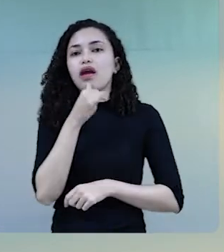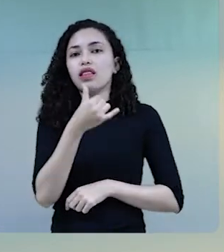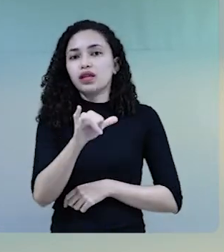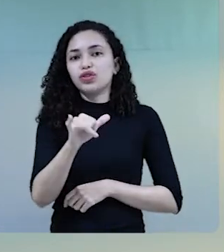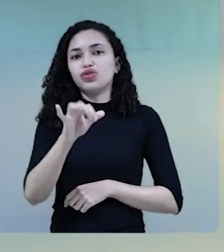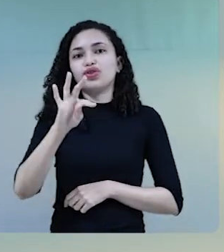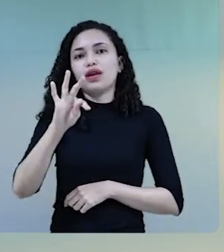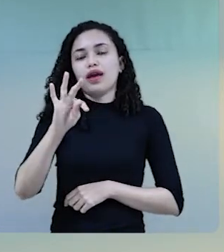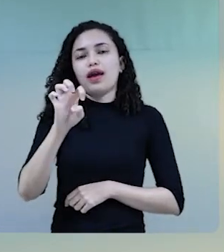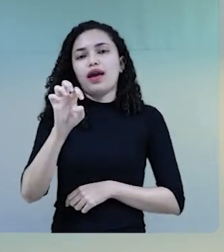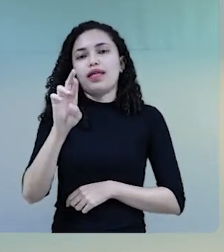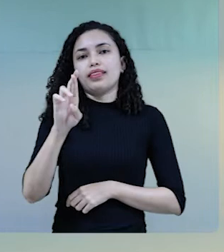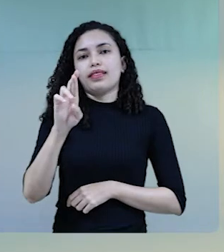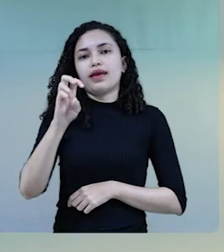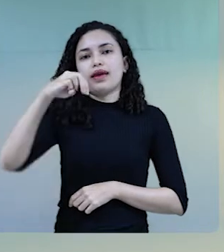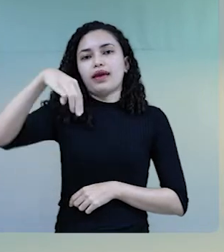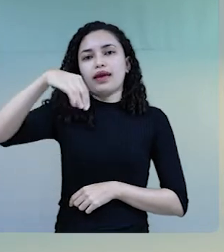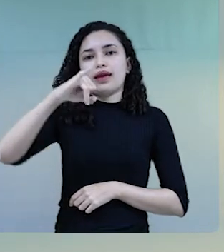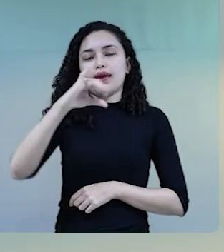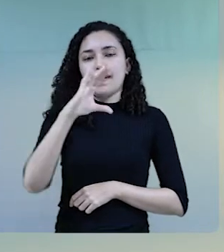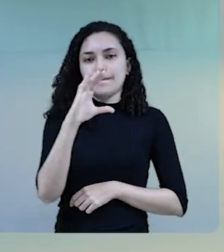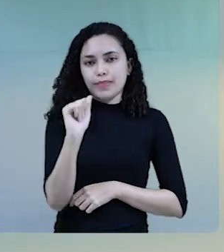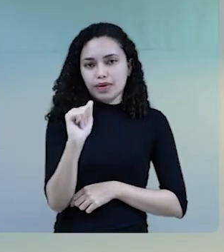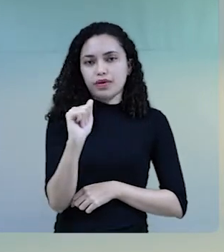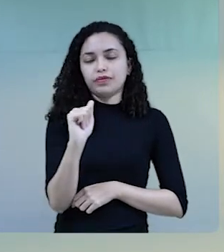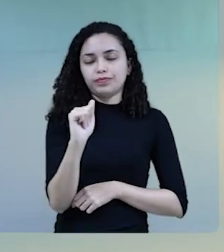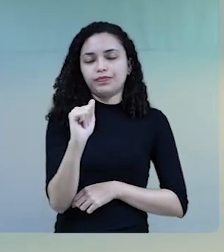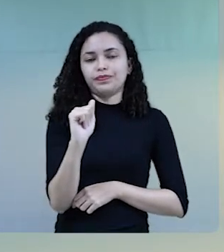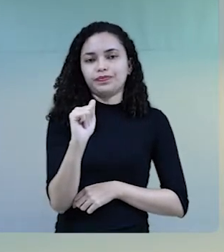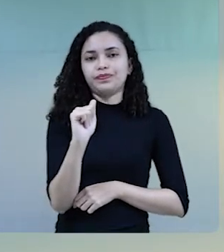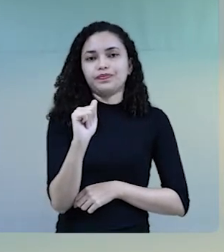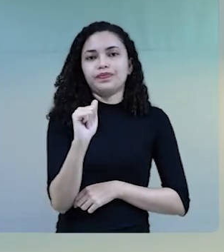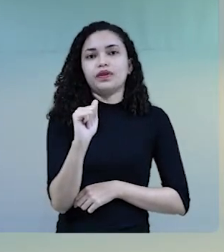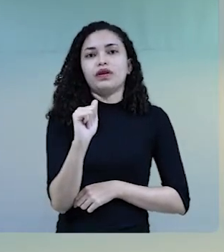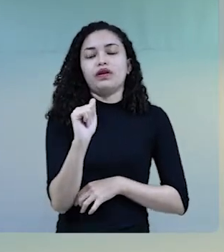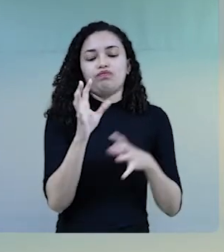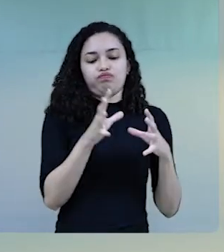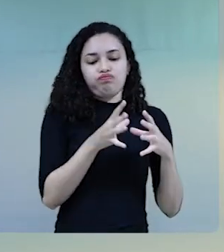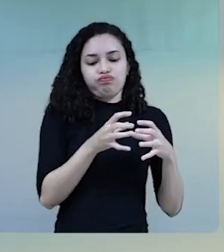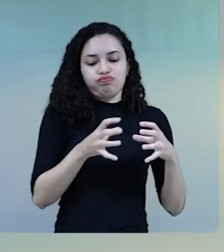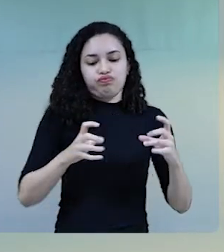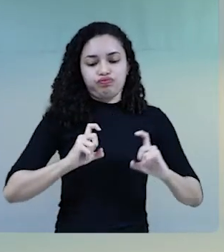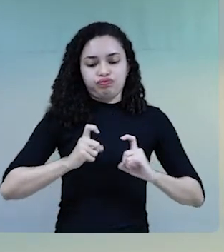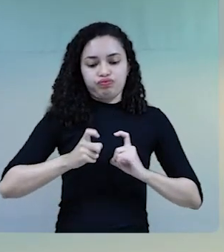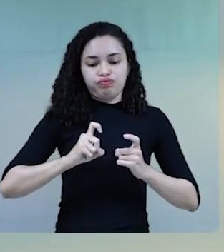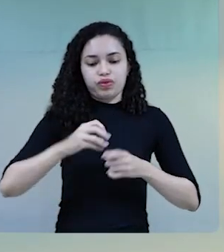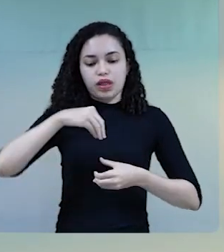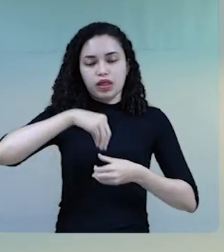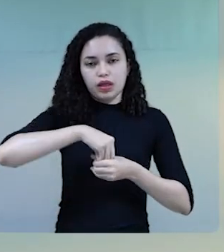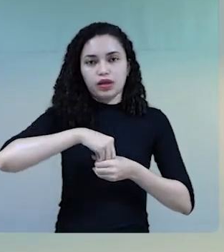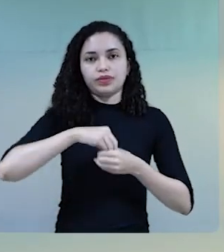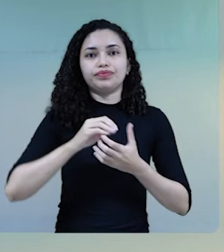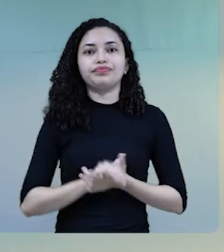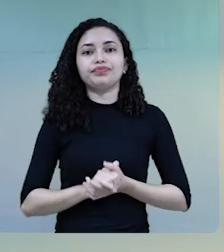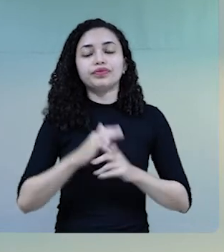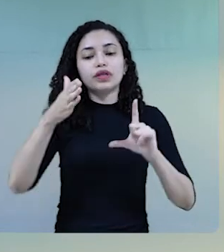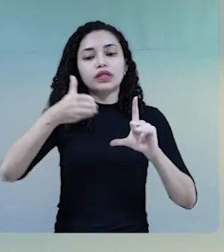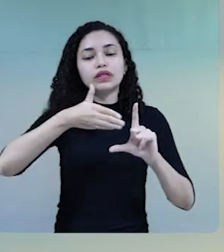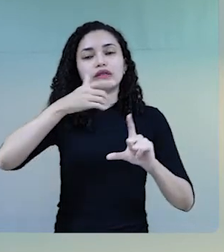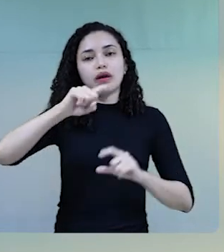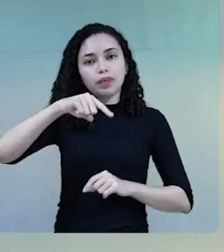energia térmica. A elétrica vira térmica com essa passagem de corrente elétrica pelo resistor. Vamos para o próximo